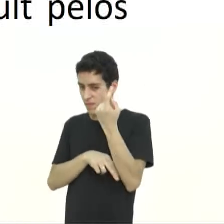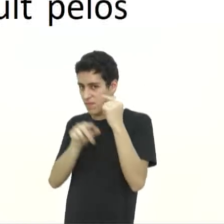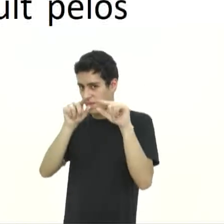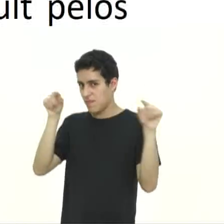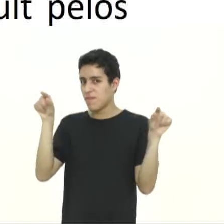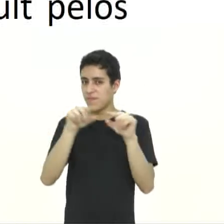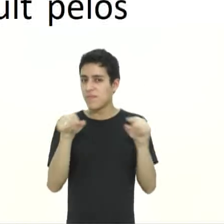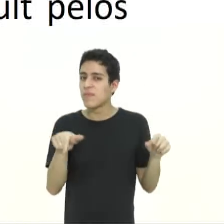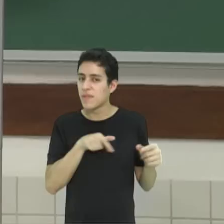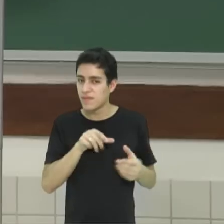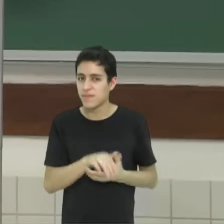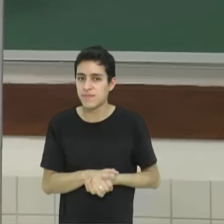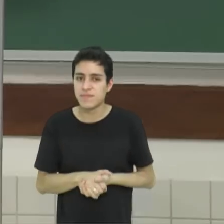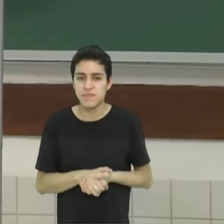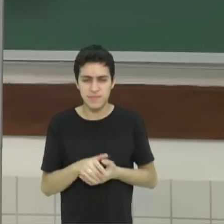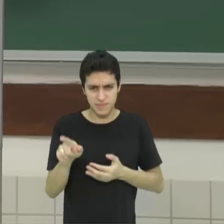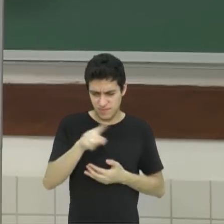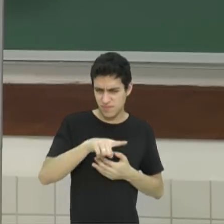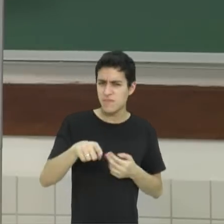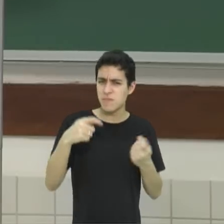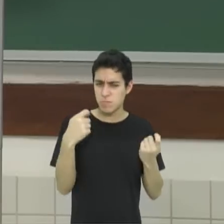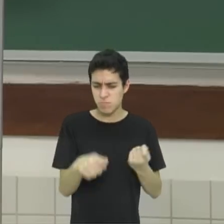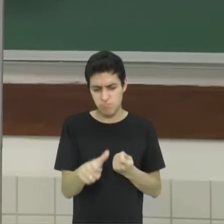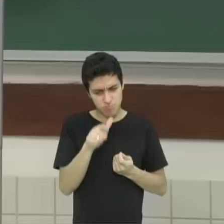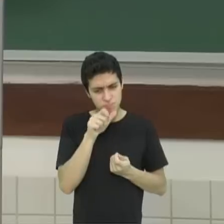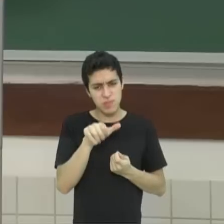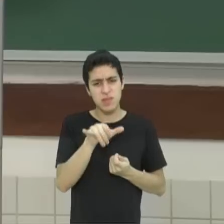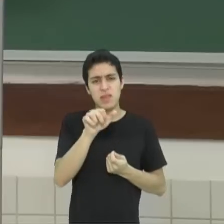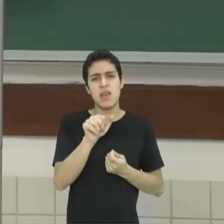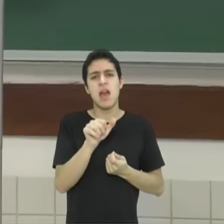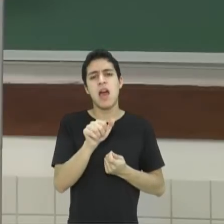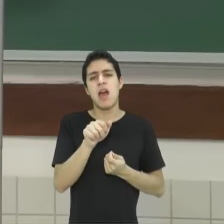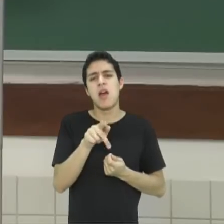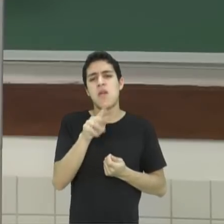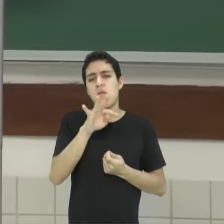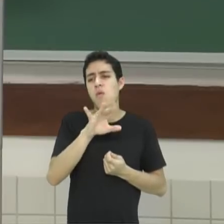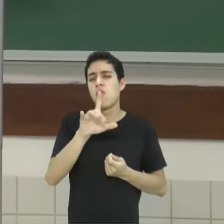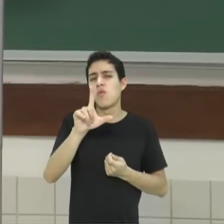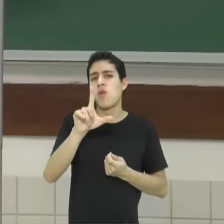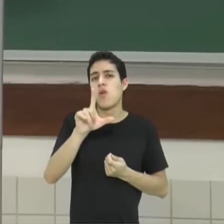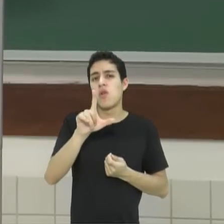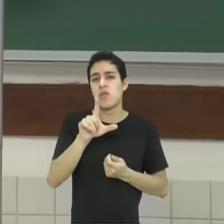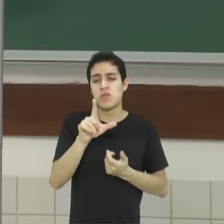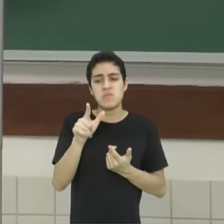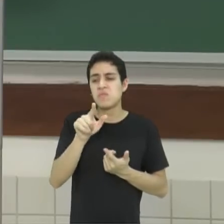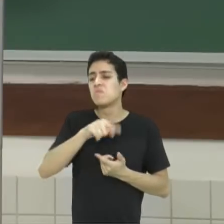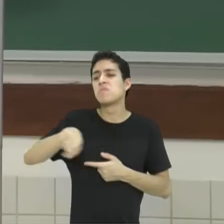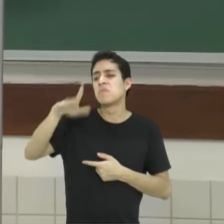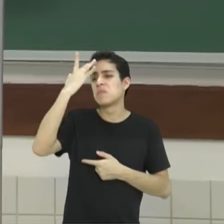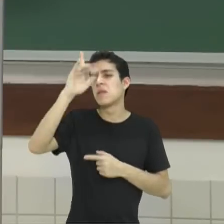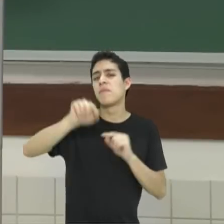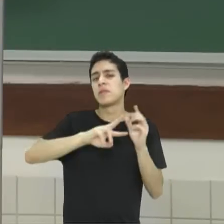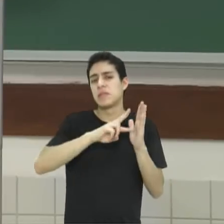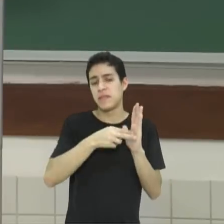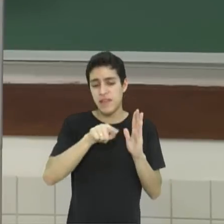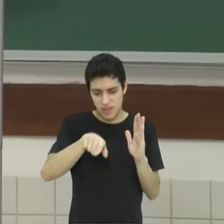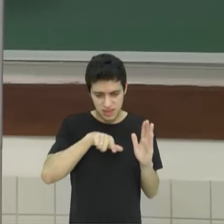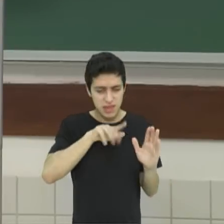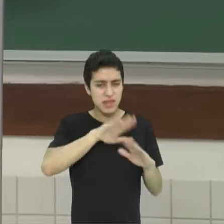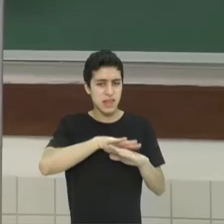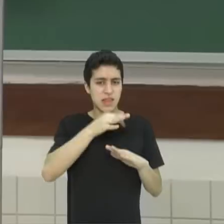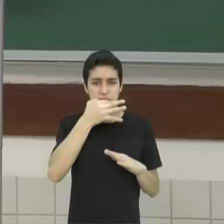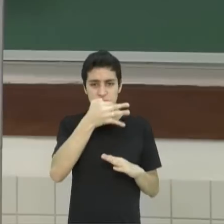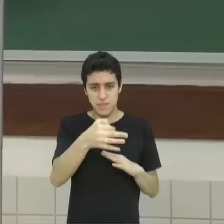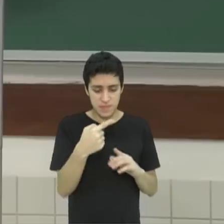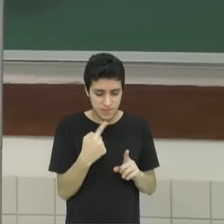ver. Você deve tomar o Yakult. Ninguém sabe o que é. Aqui estava a crítica. Por quê? Porque